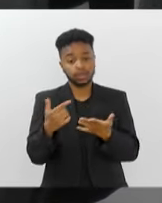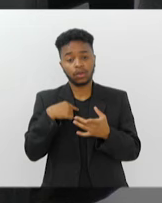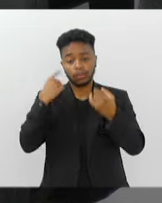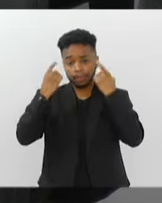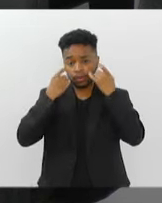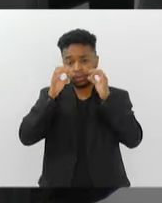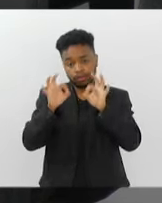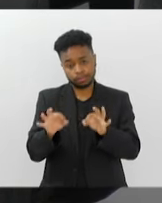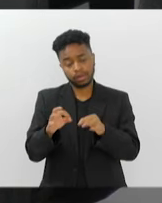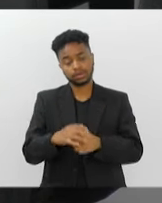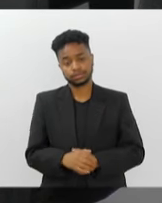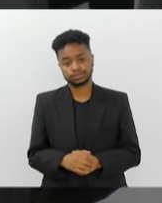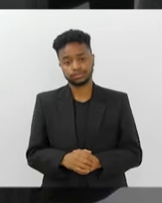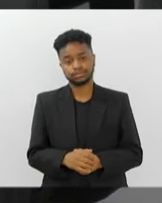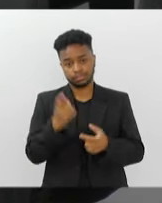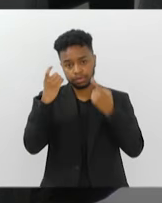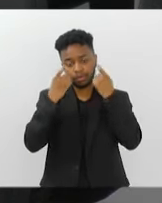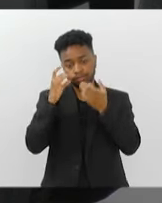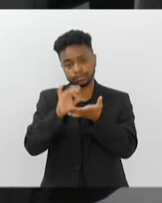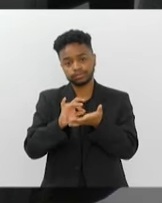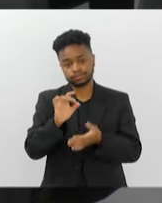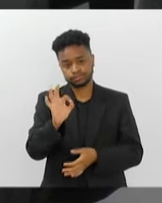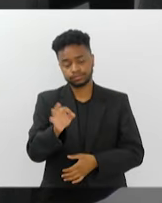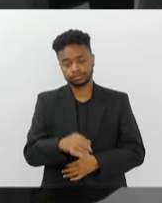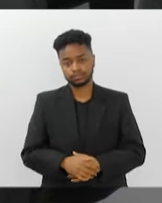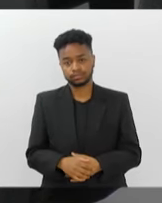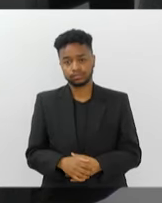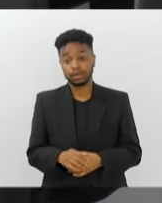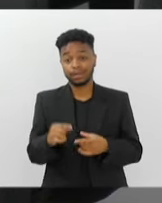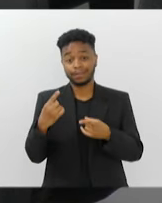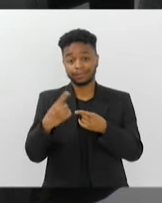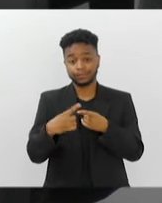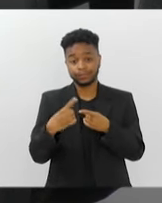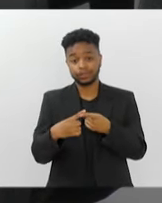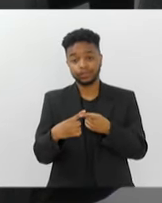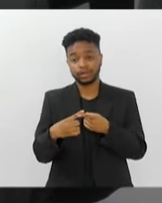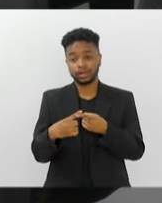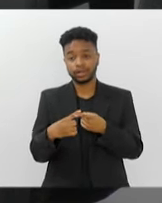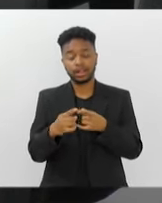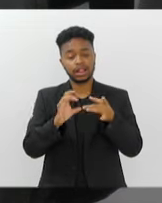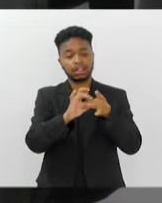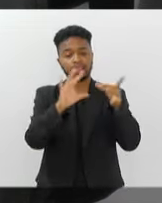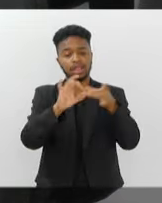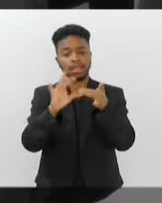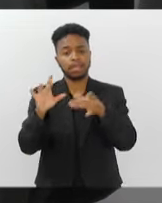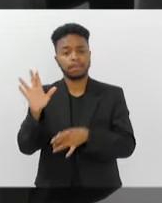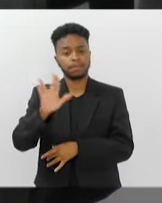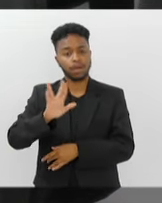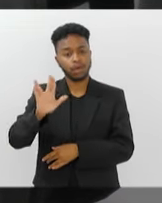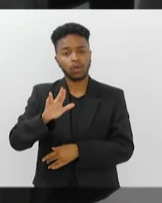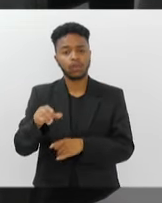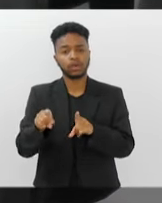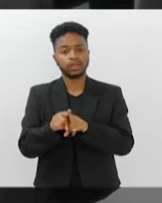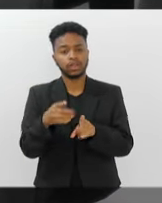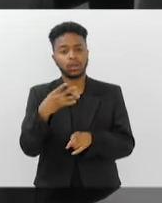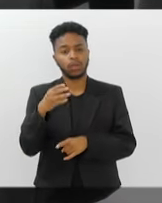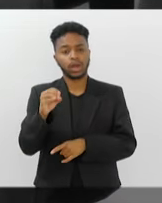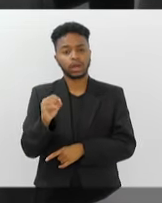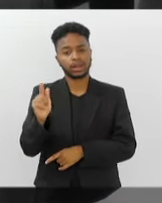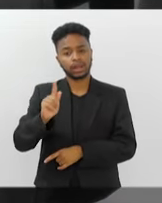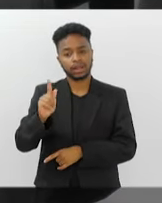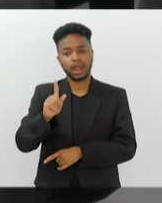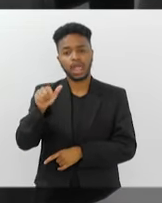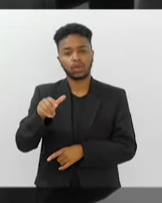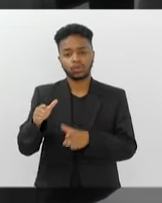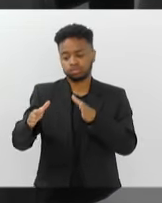preocupada com isso muito preocupada porque essa onda de liberação de maconha de 40 G que é um saco